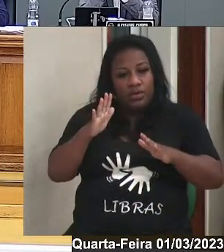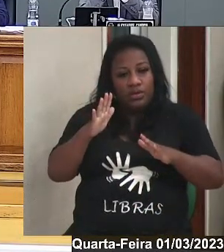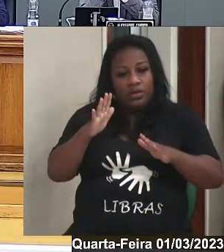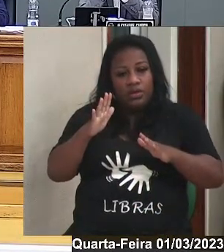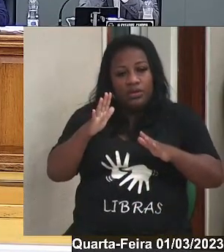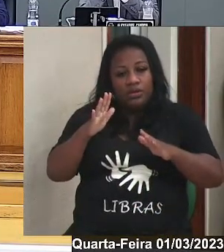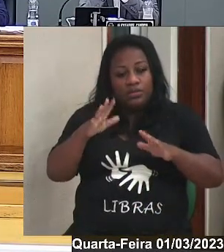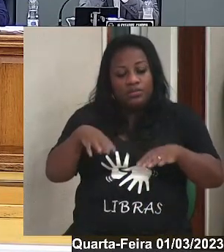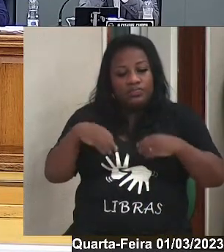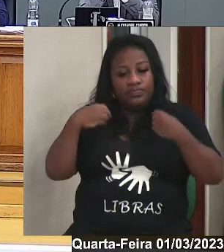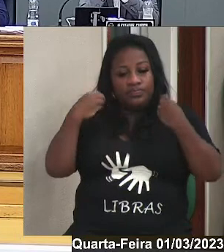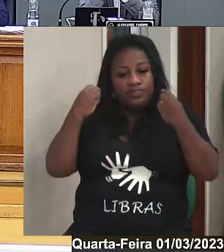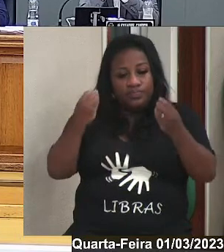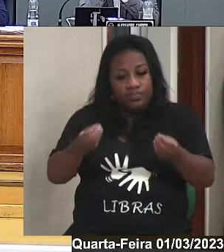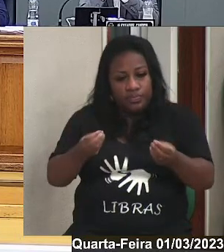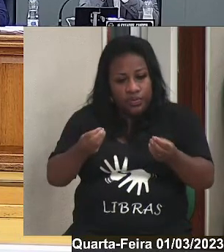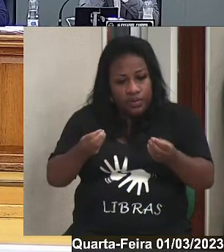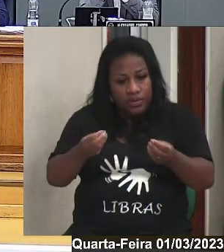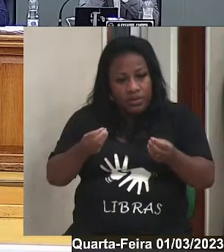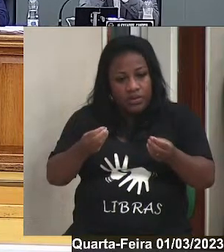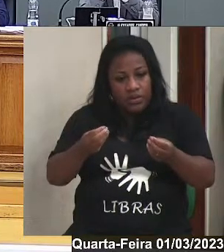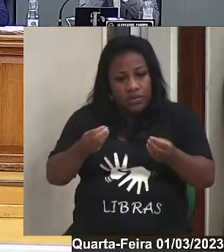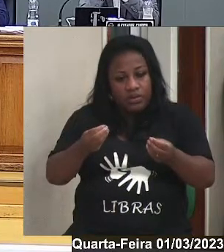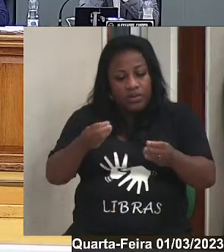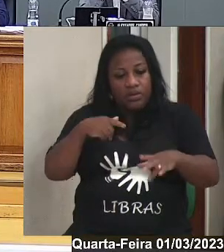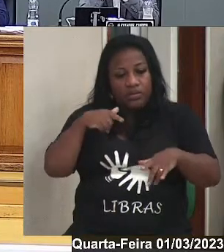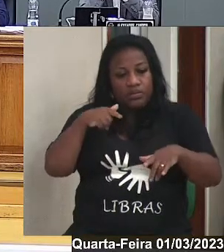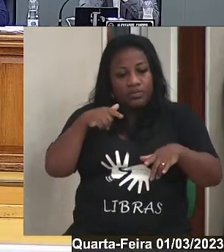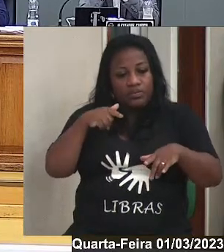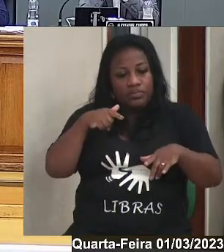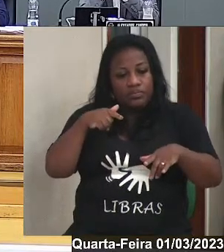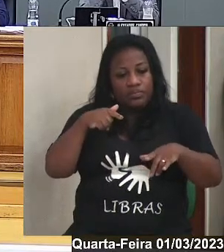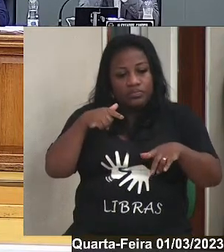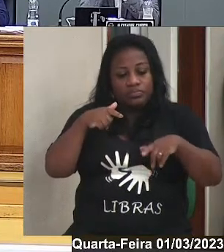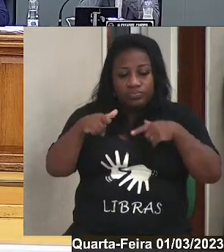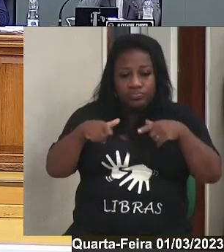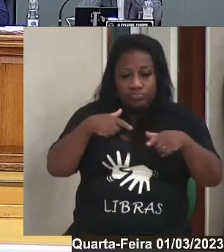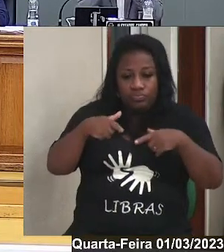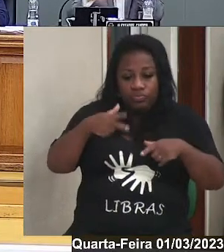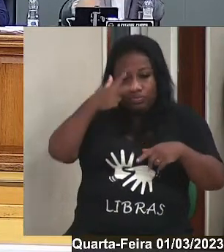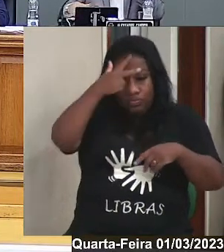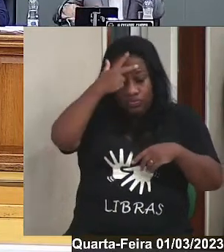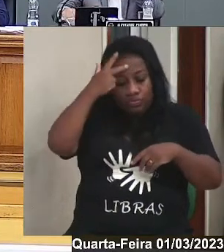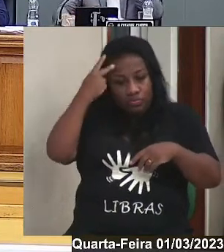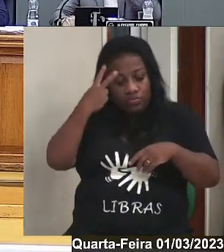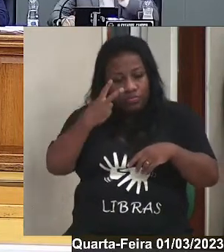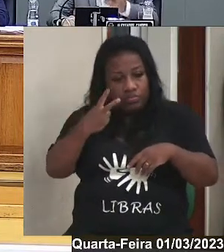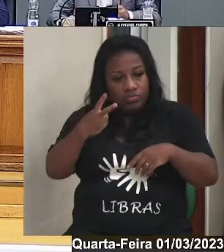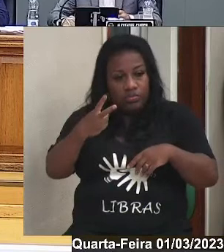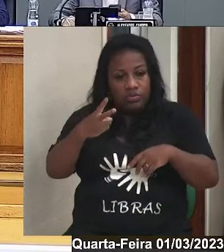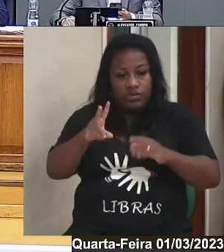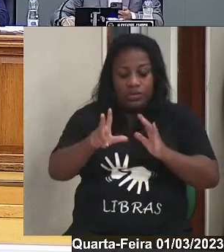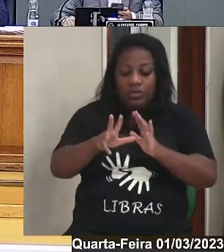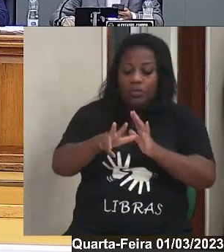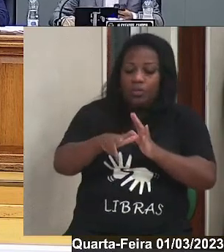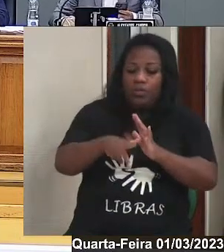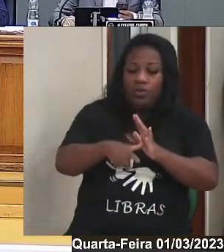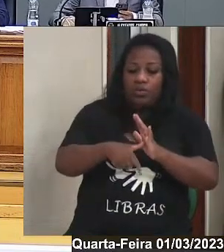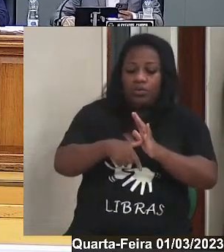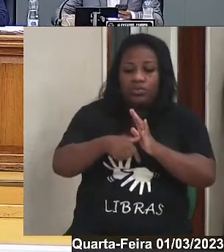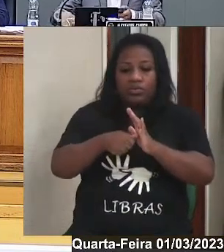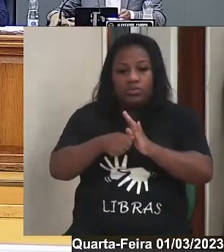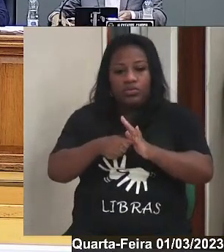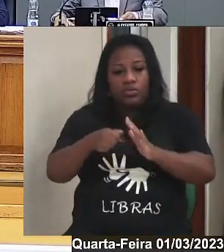9/2023. Considera a tentativa de assalto um trabalho abordado por dois assaltantes numa moto na Estrada dos Moraes, Jardim São